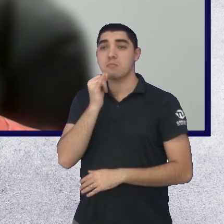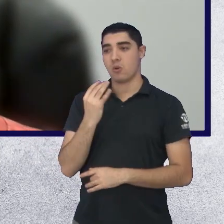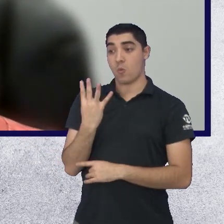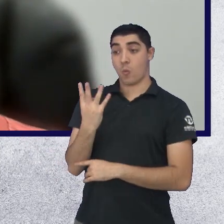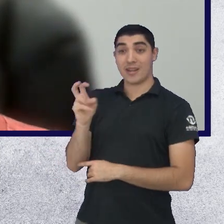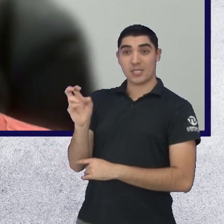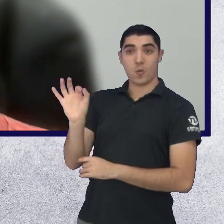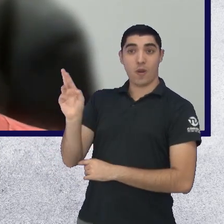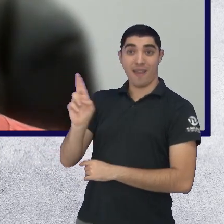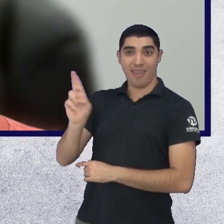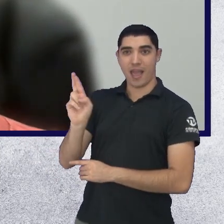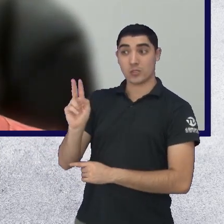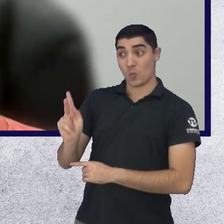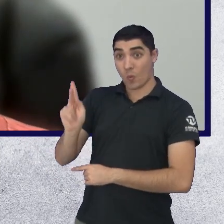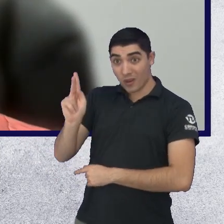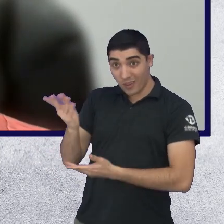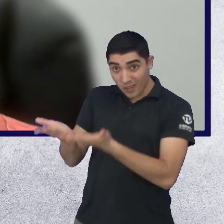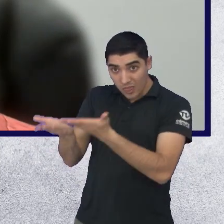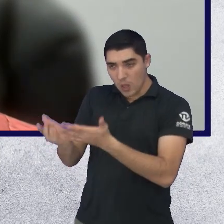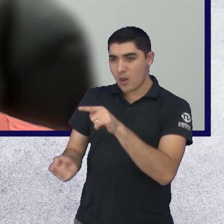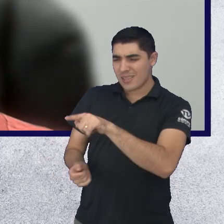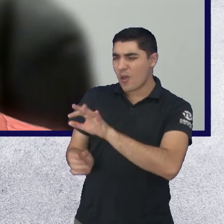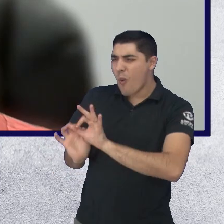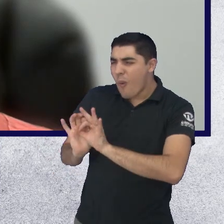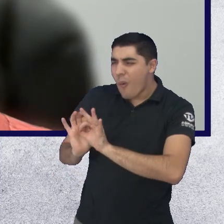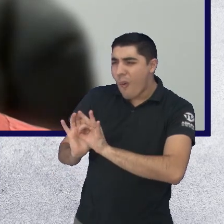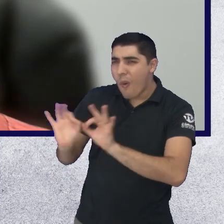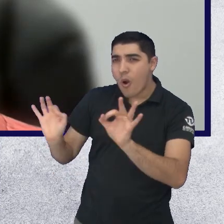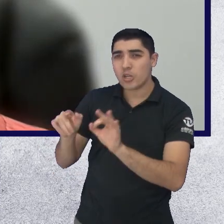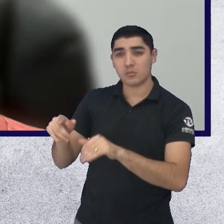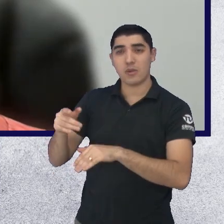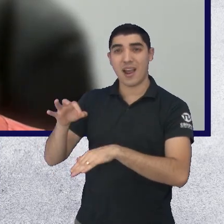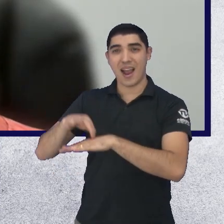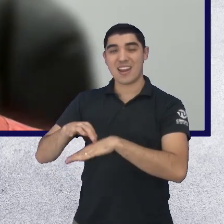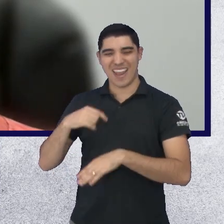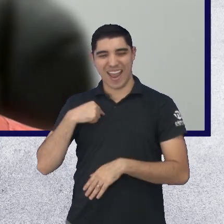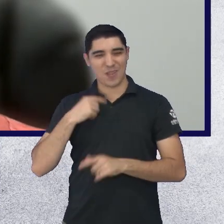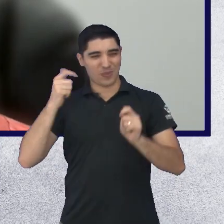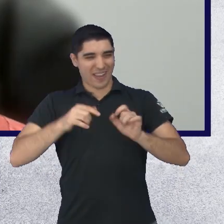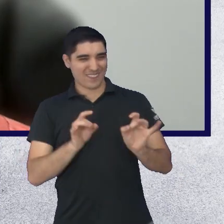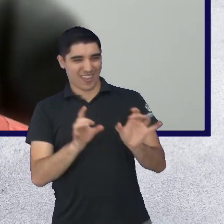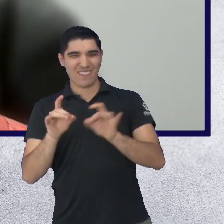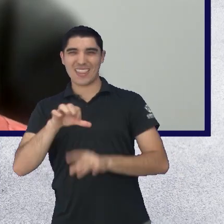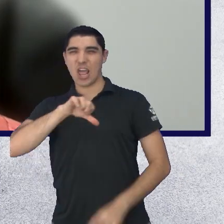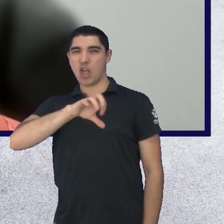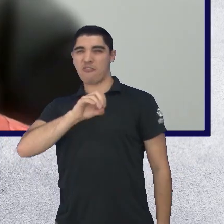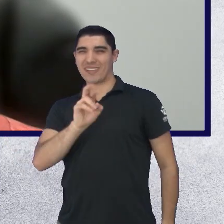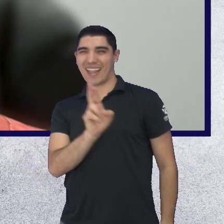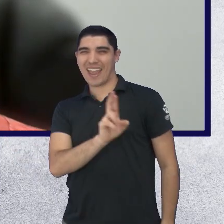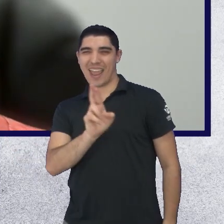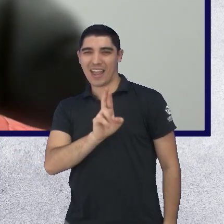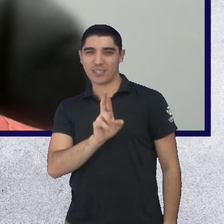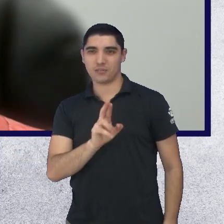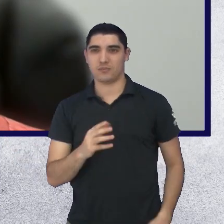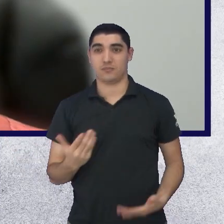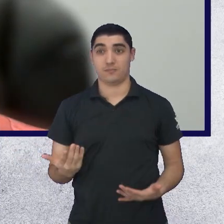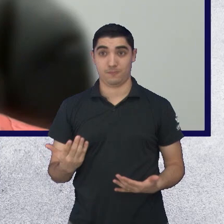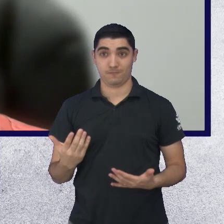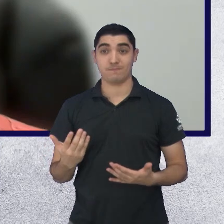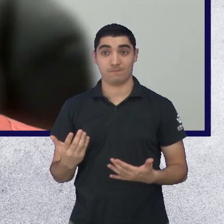eu consigo uma excelente carne e eu acho que eu posso cobrar R$90 pelo quilo, meu preço de